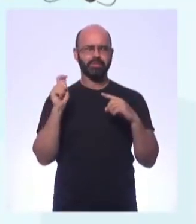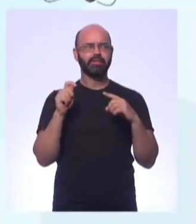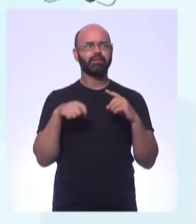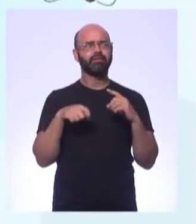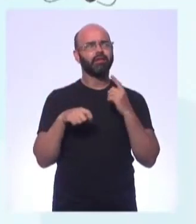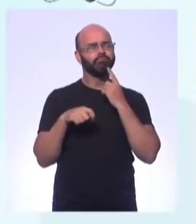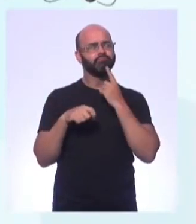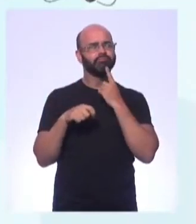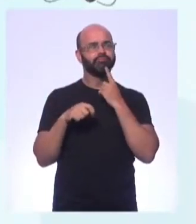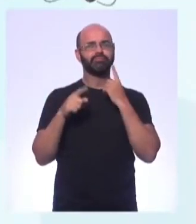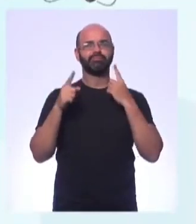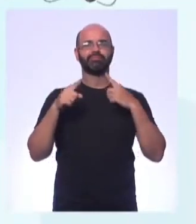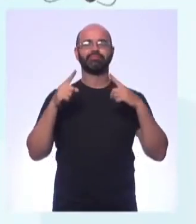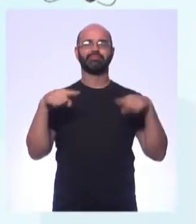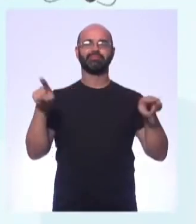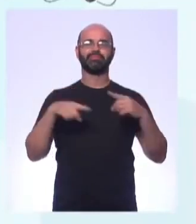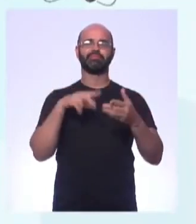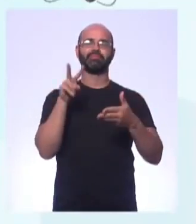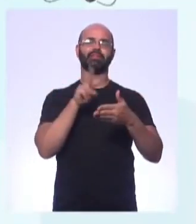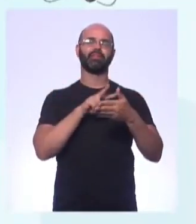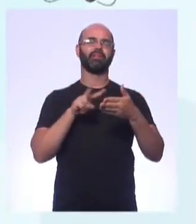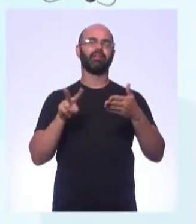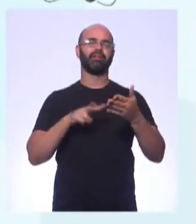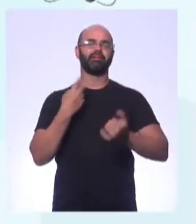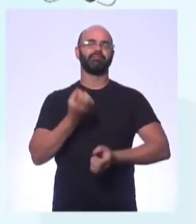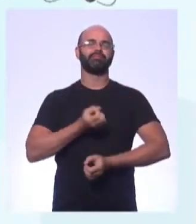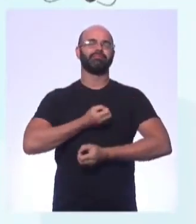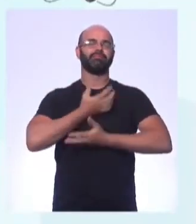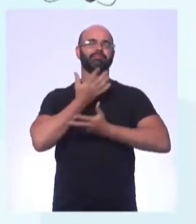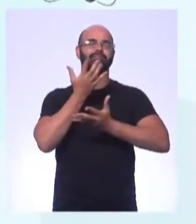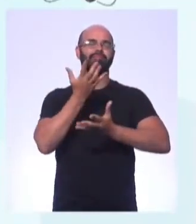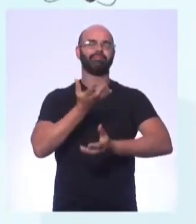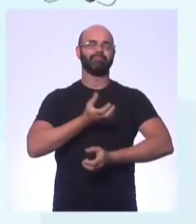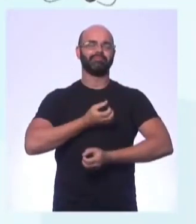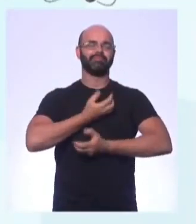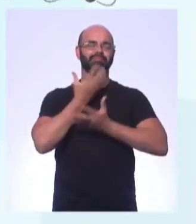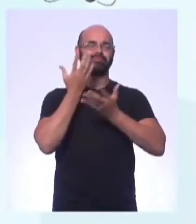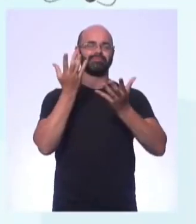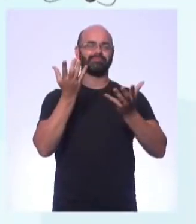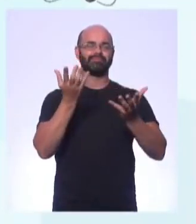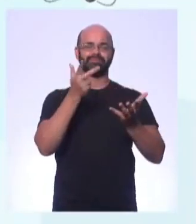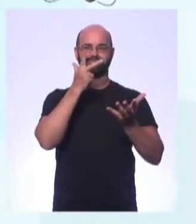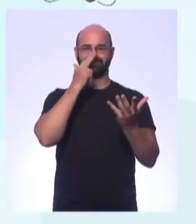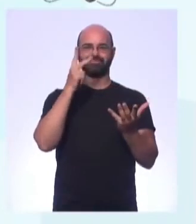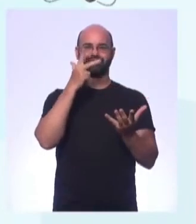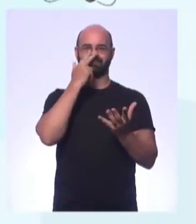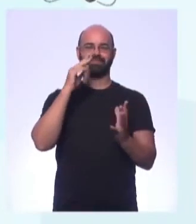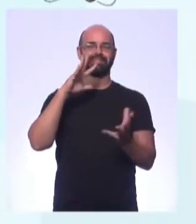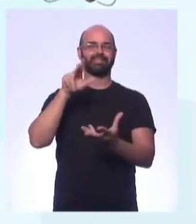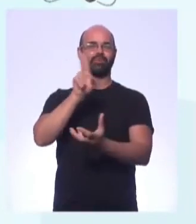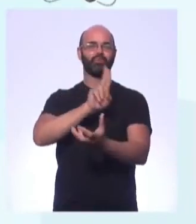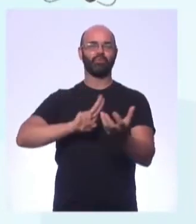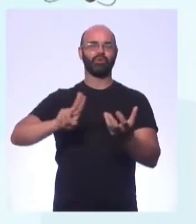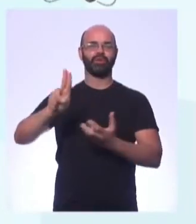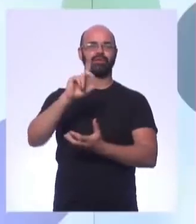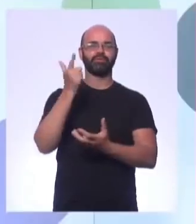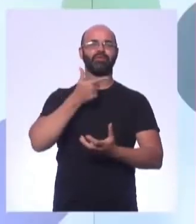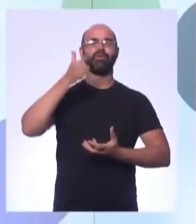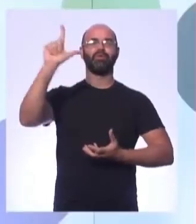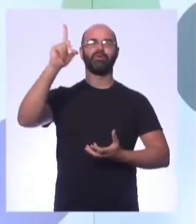assim. Aquelas leituras, uma declamação, a física. Do outro universo, né? Olha, dê aí a música.